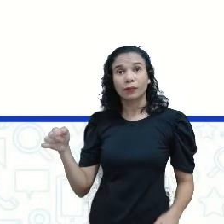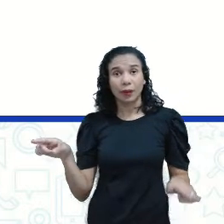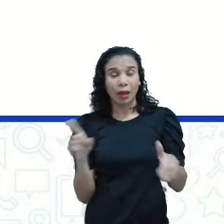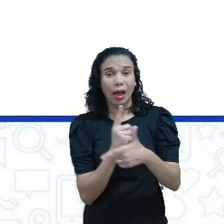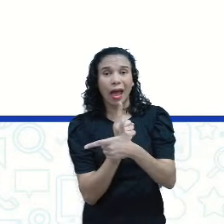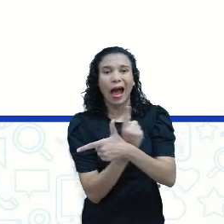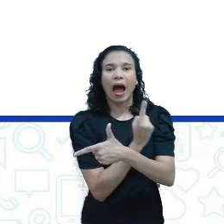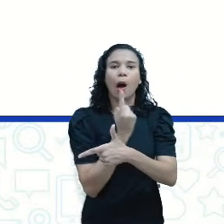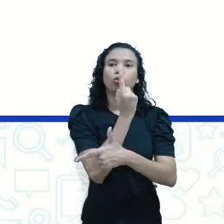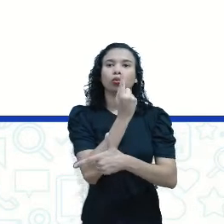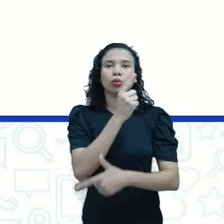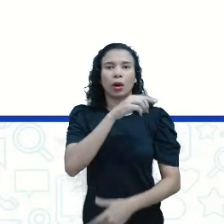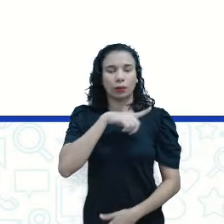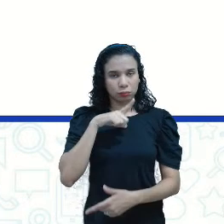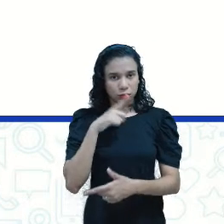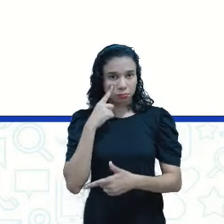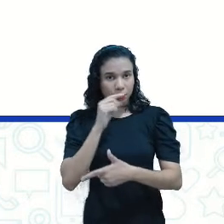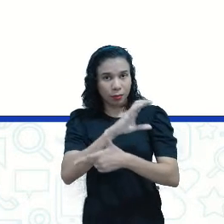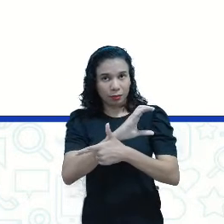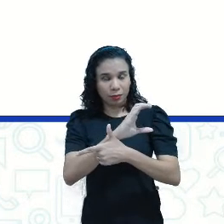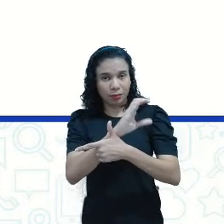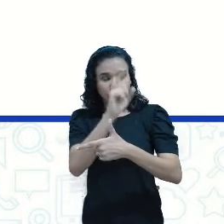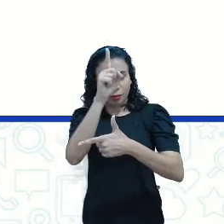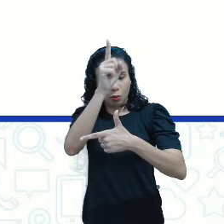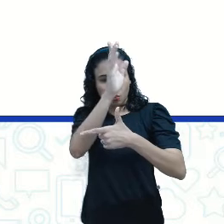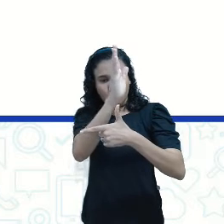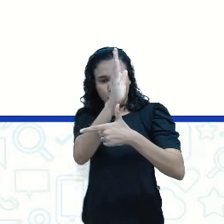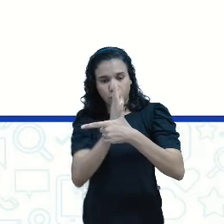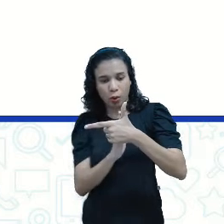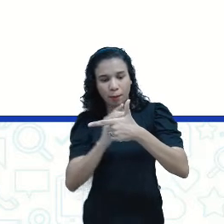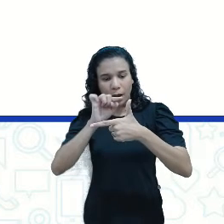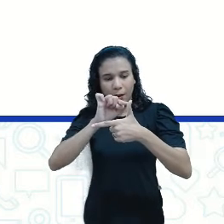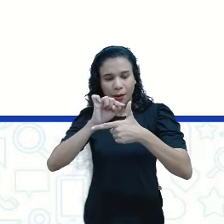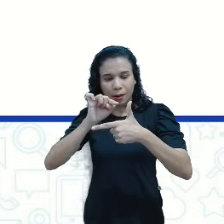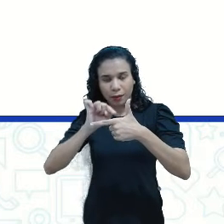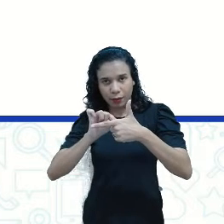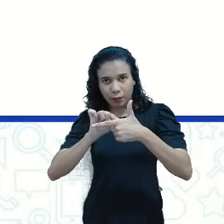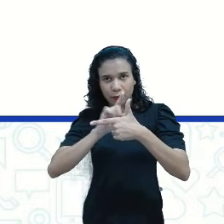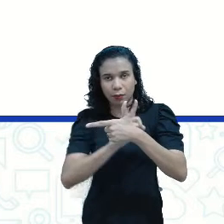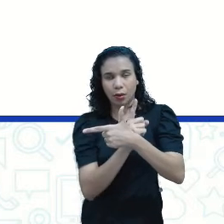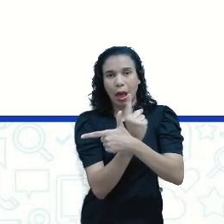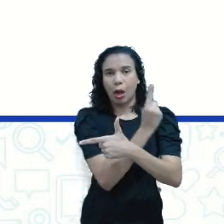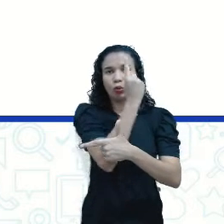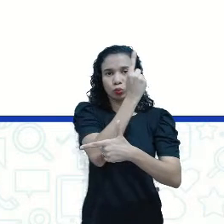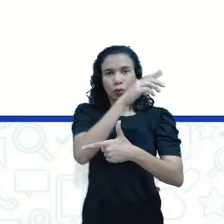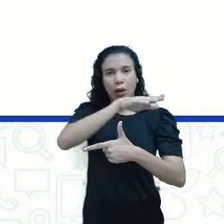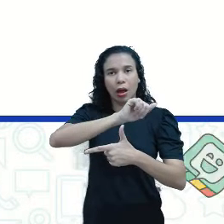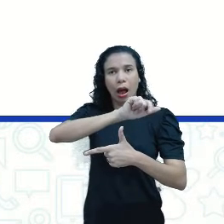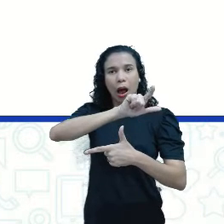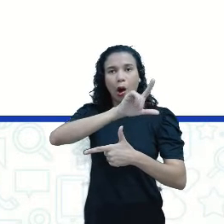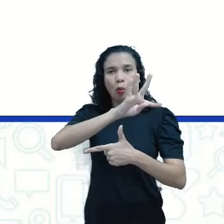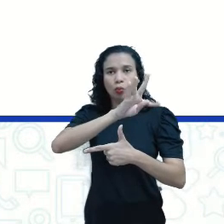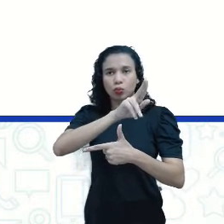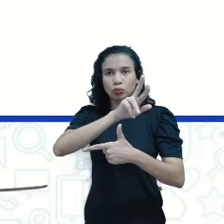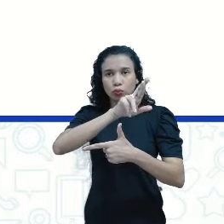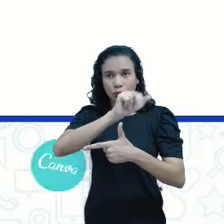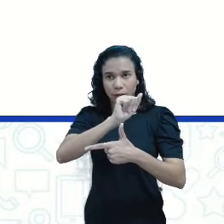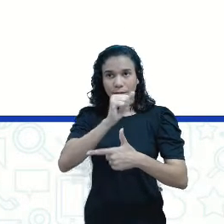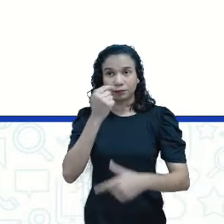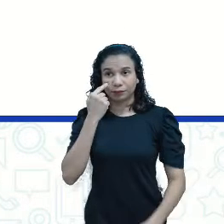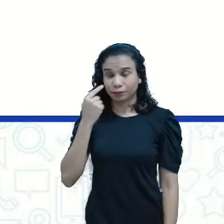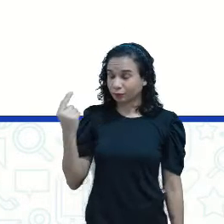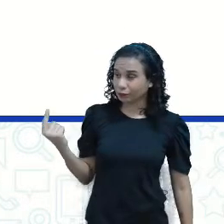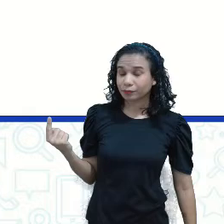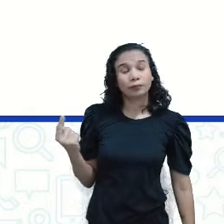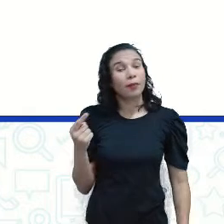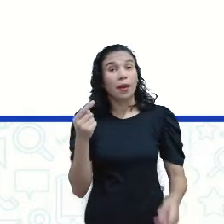altura é aquela que também você está vendo 90 graus, ele está em pé em relação a ele, aí a gente chama isso de altura. É isso aí.